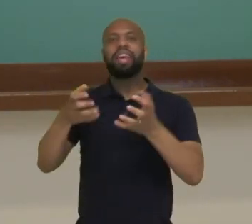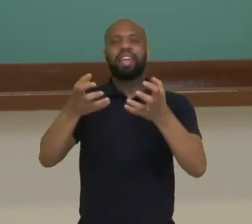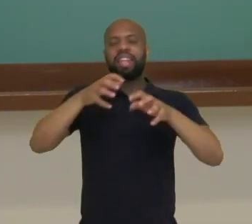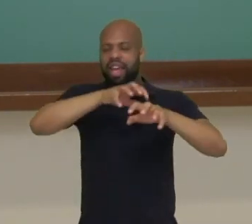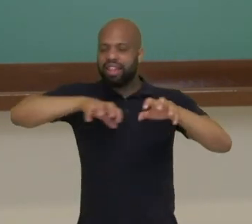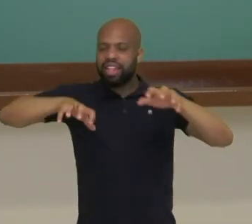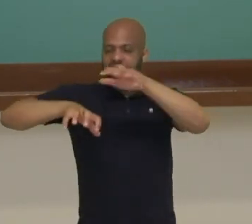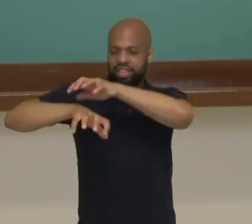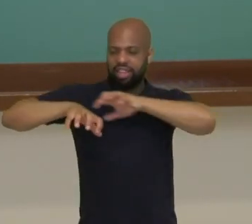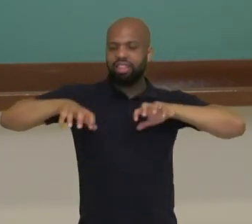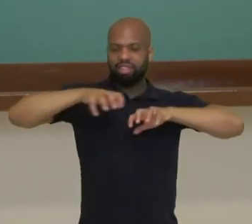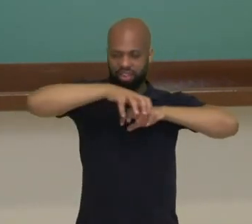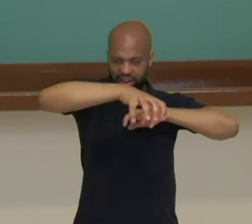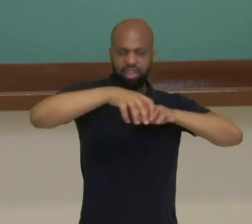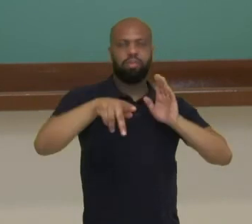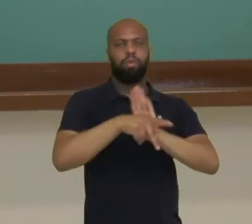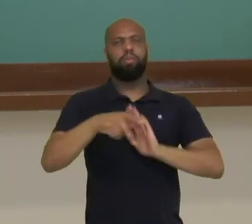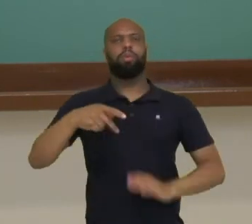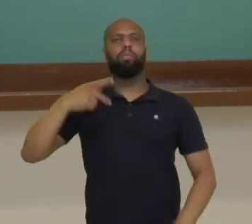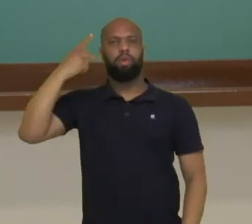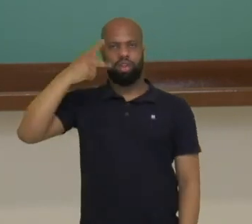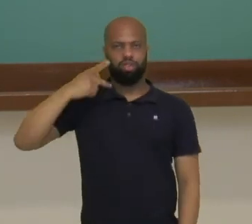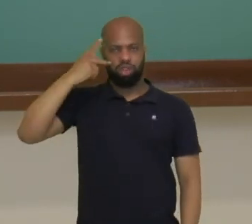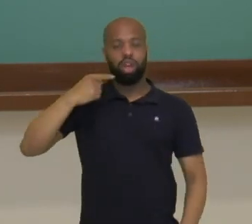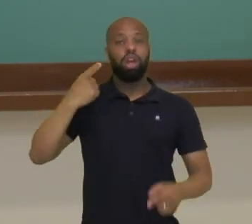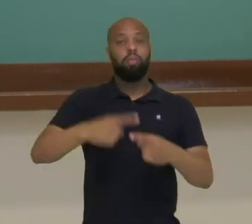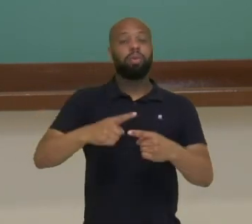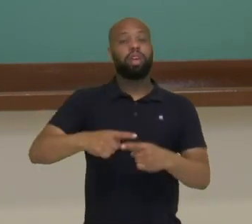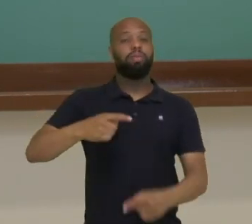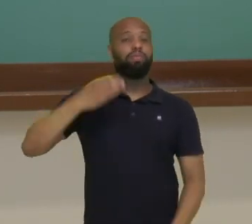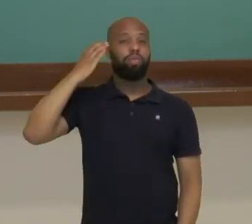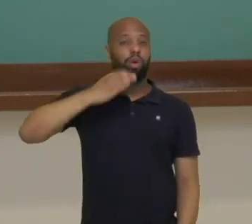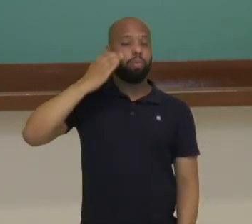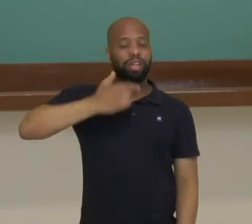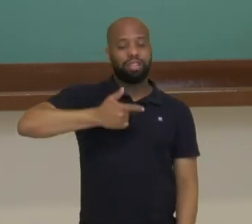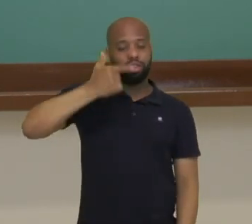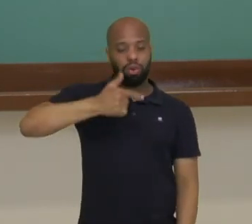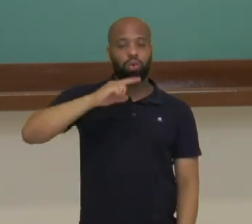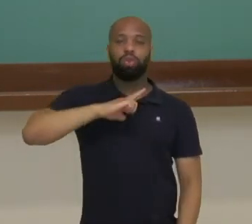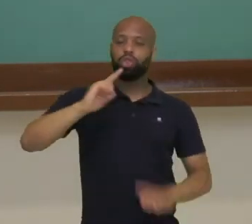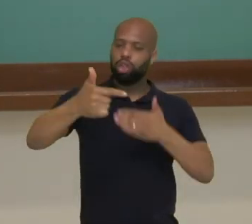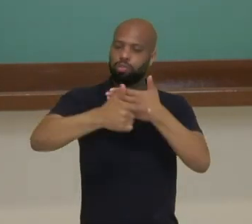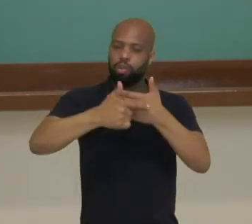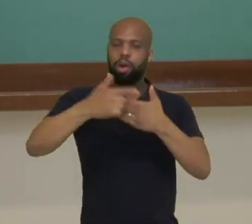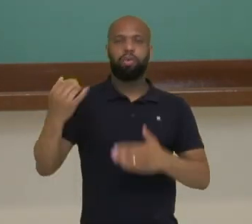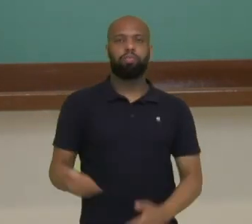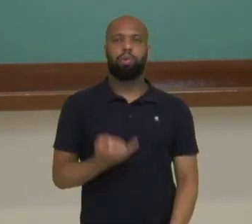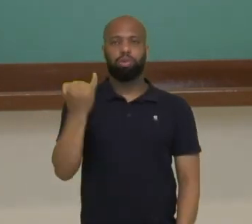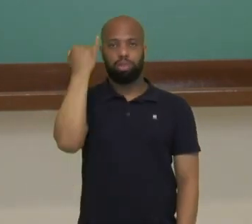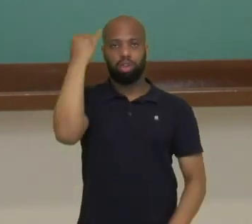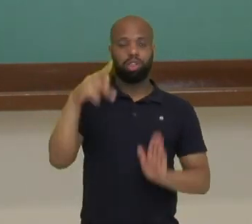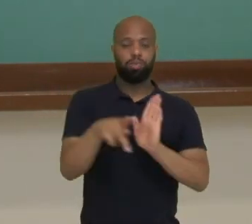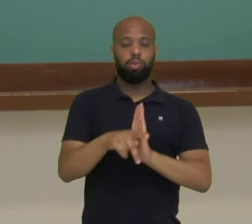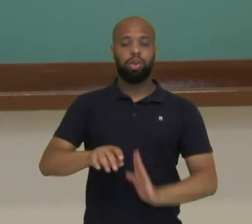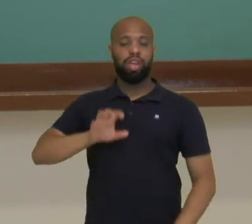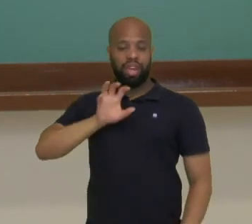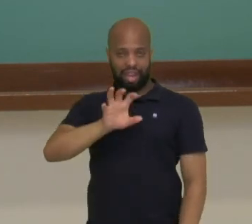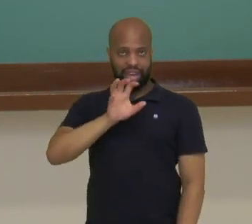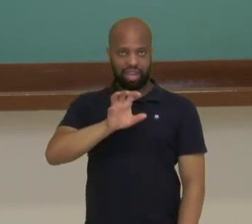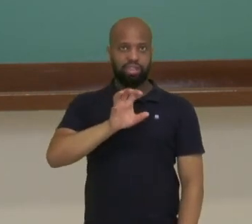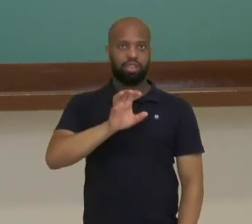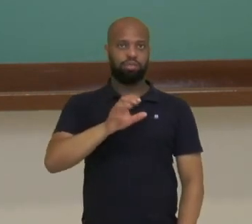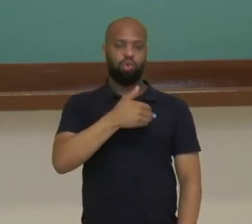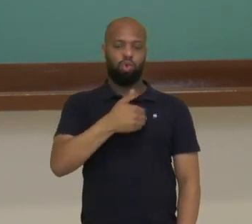Pedro II, ele sim teria um papel bastante importante dentro do segundo reinado, pois ele é o